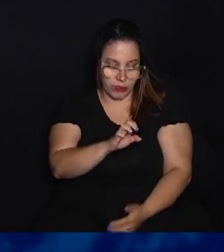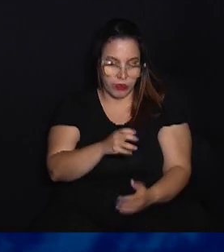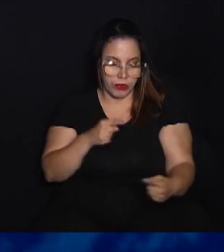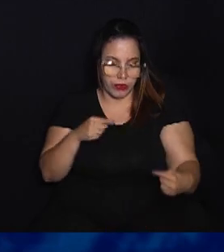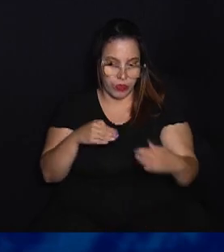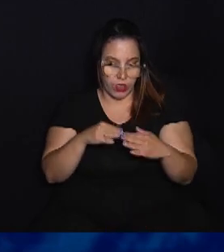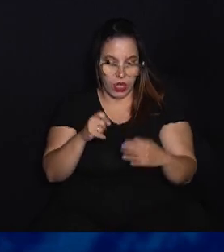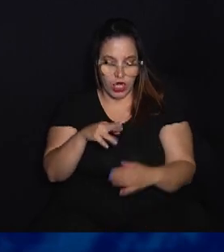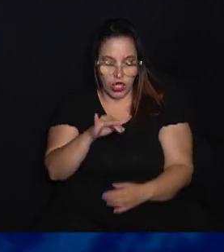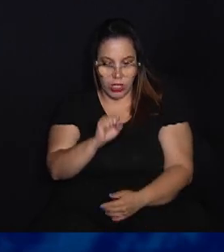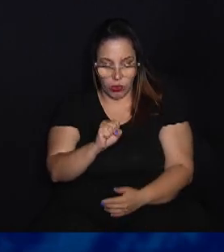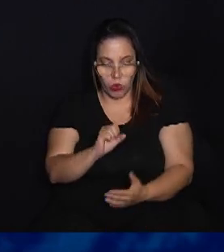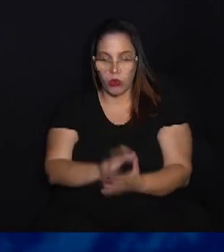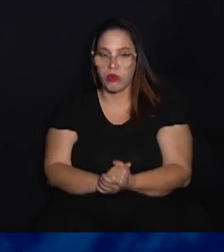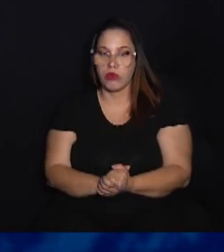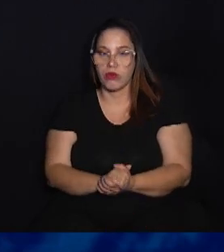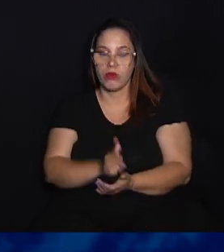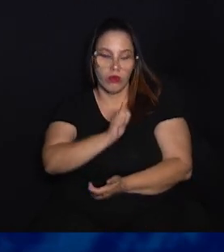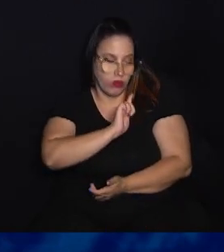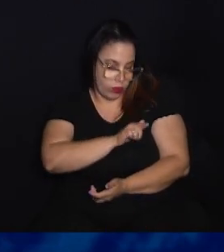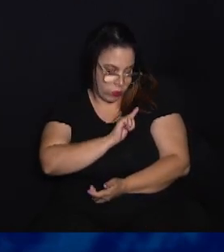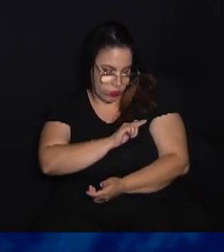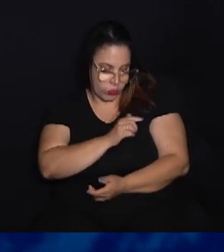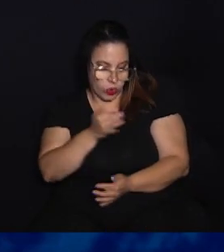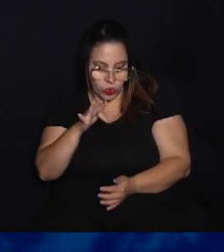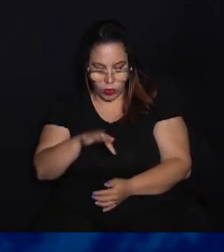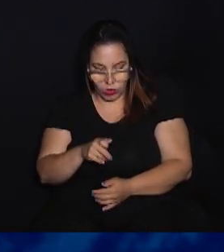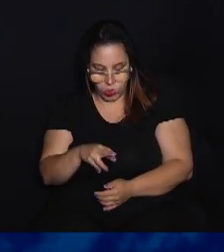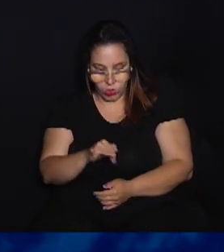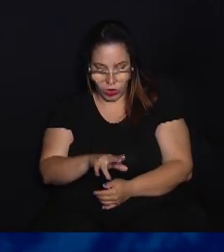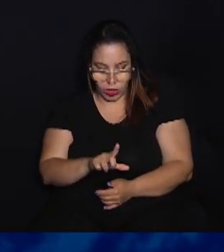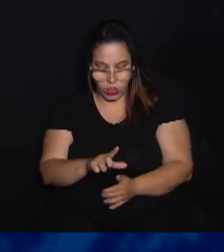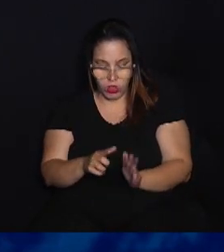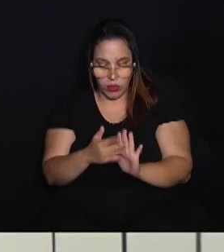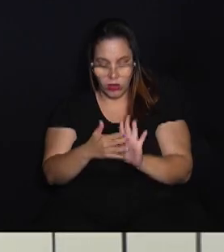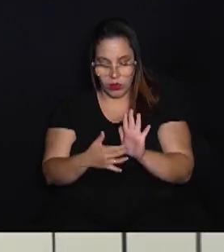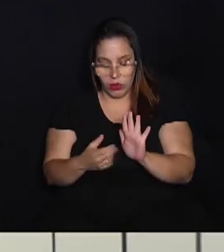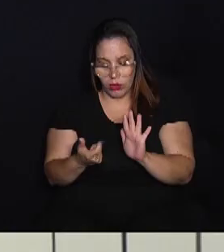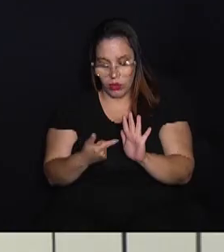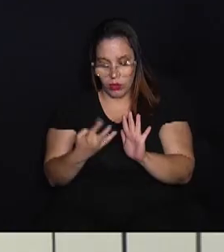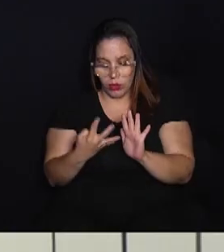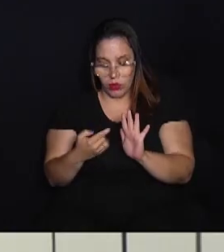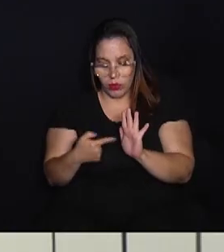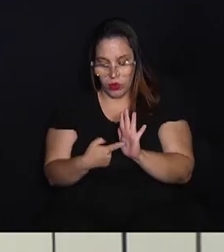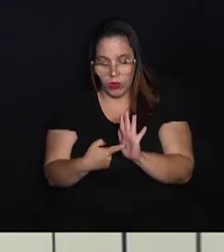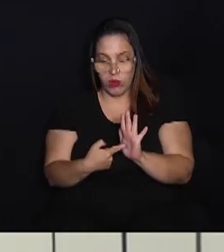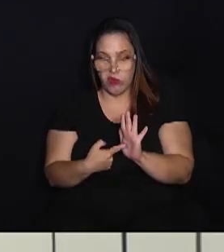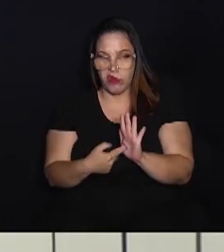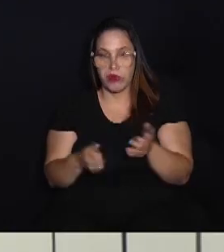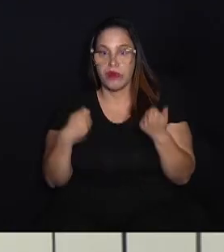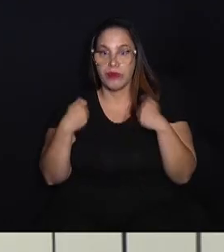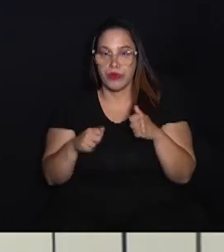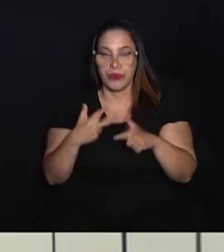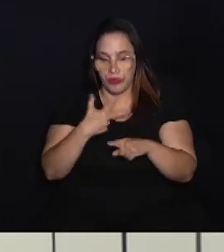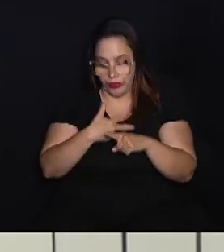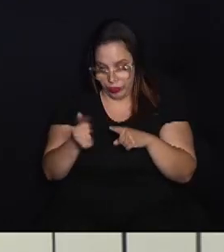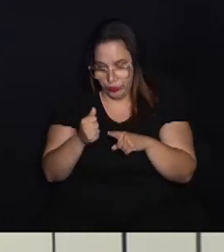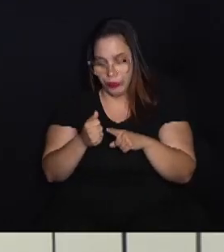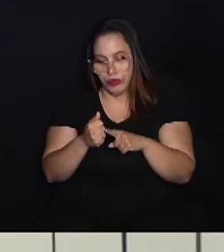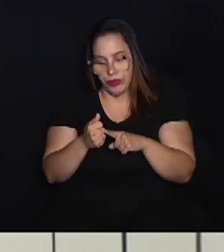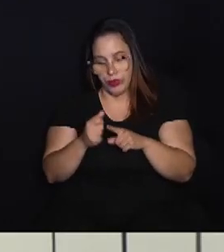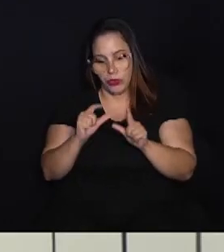com o Santos. O Bugre está em último lugar na tabela com 24 pontos e precisa da vitória